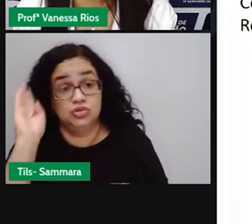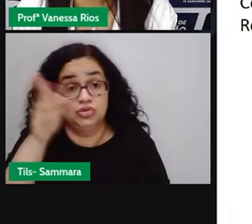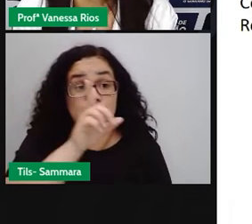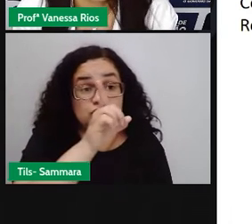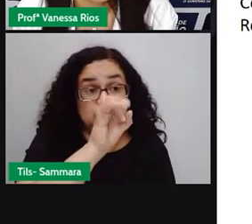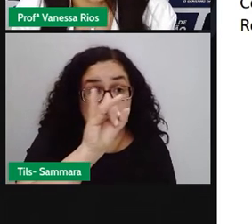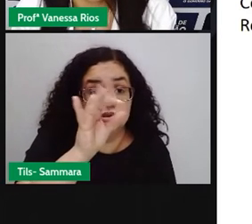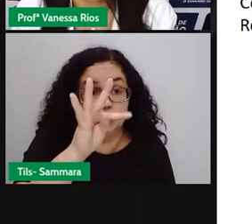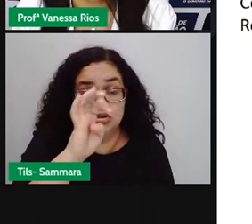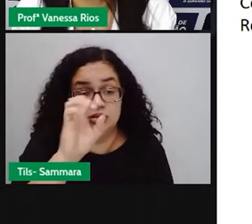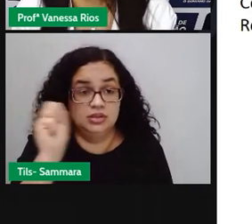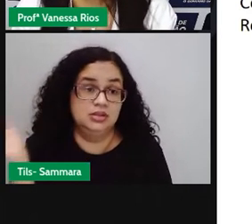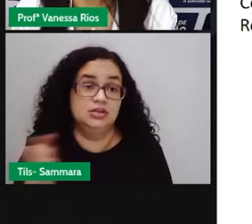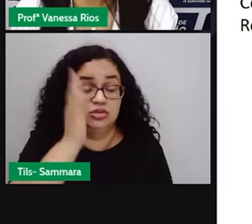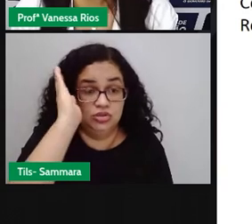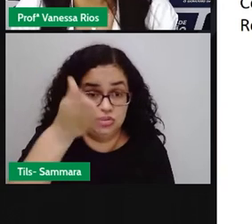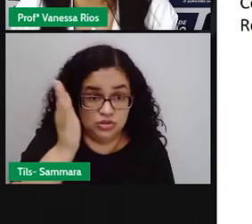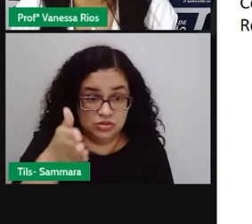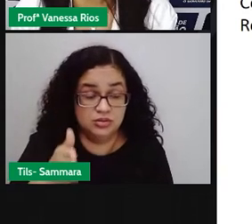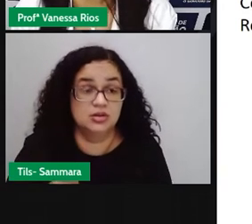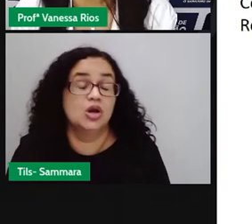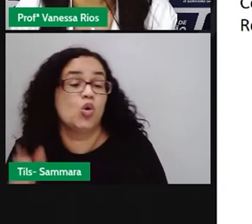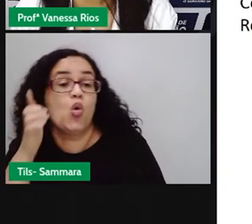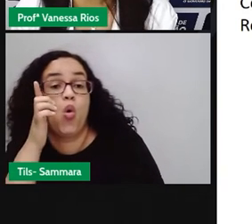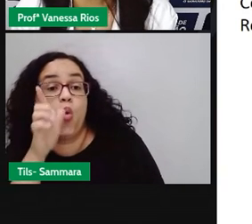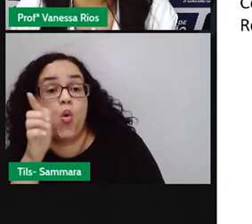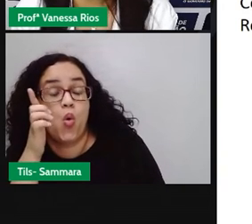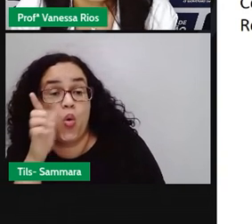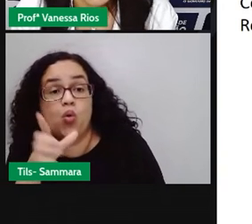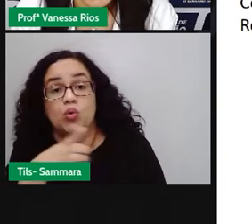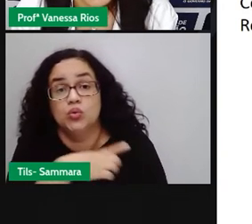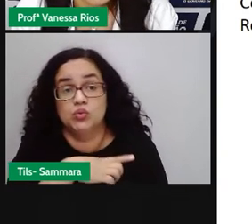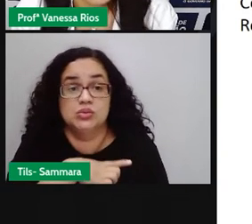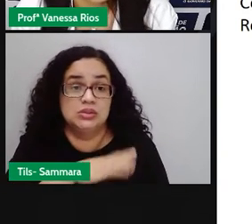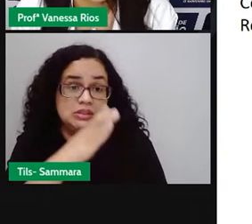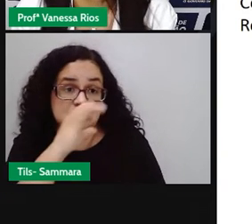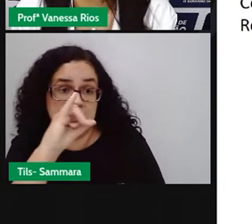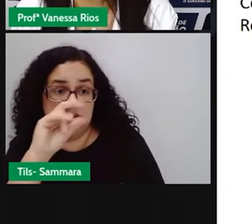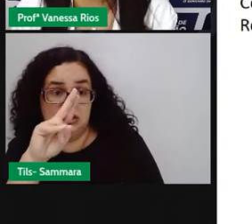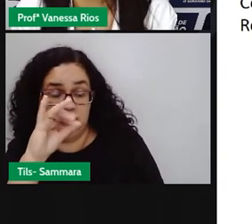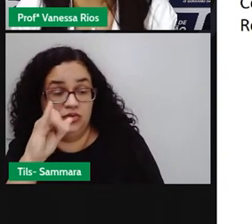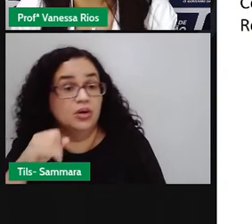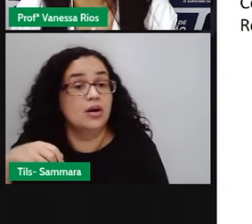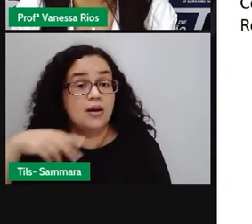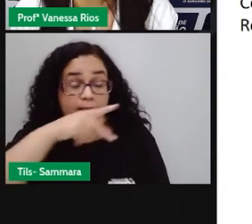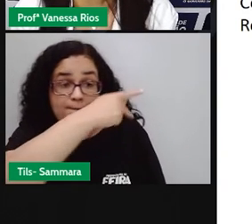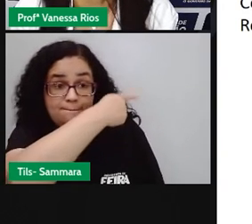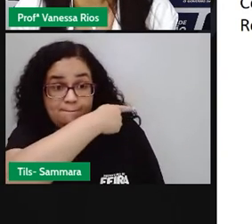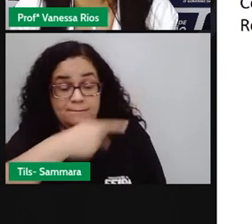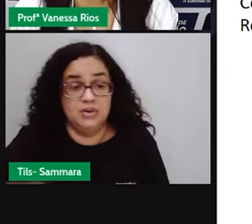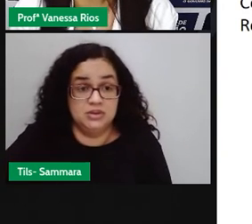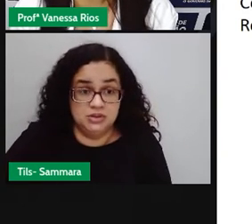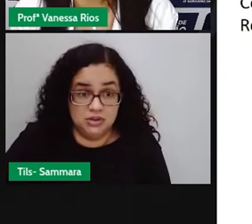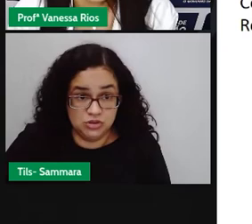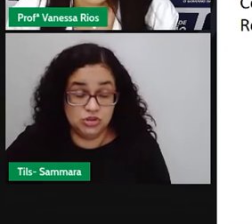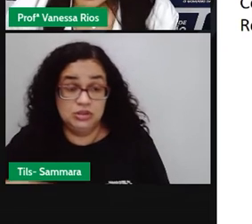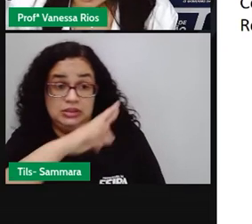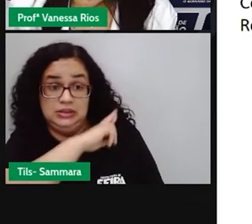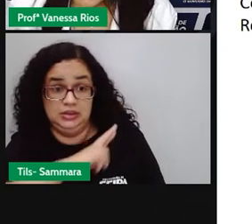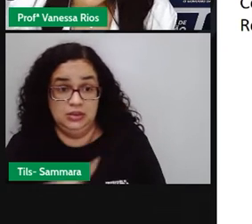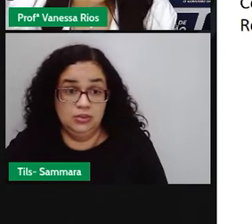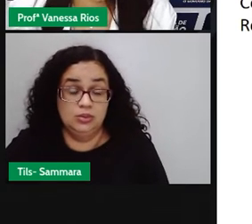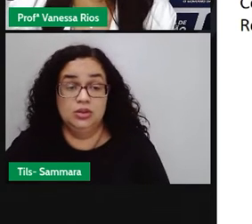a eleição de forma direta, eles conseguiram colocar um civil para ser presidente da República, que foi